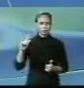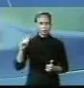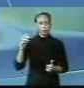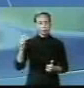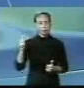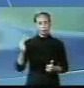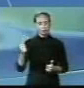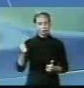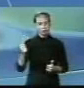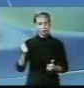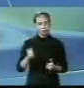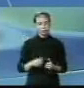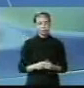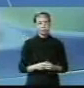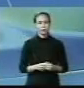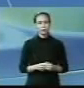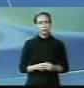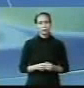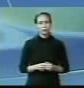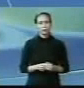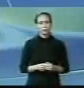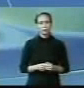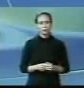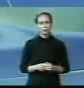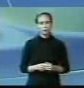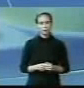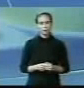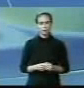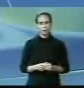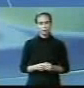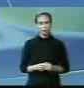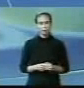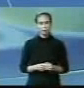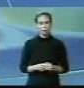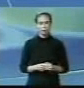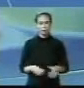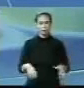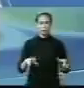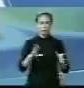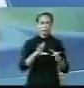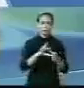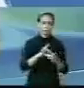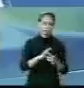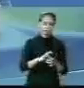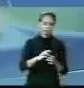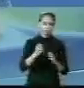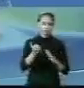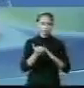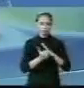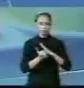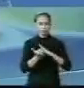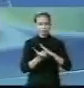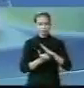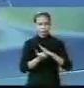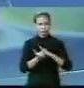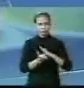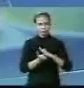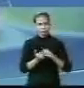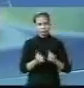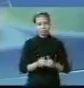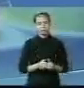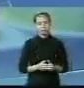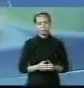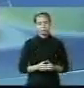serviço, acaba caindo em cima de quem? Do link com a internet, a conexão da empresa ou do usuário com a internet. Esse